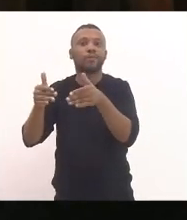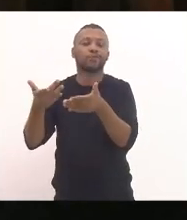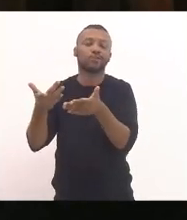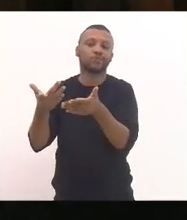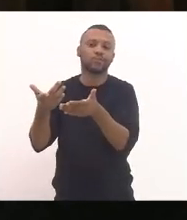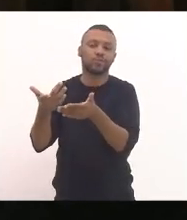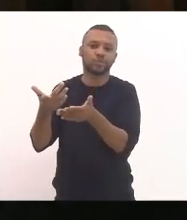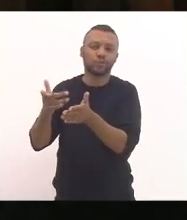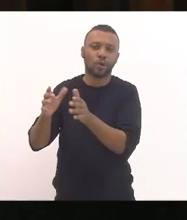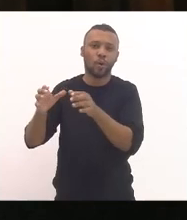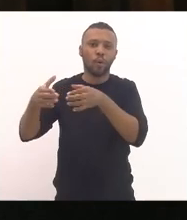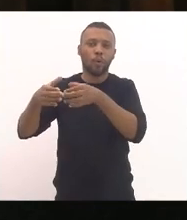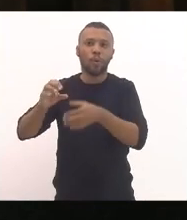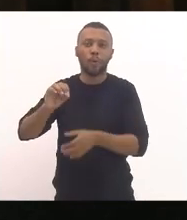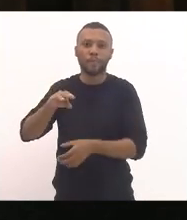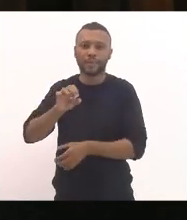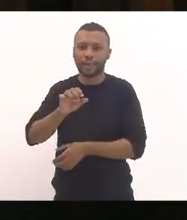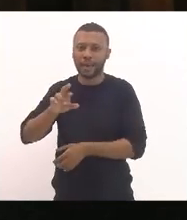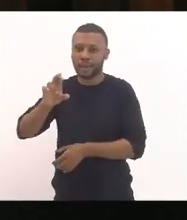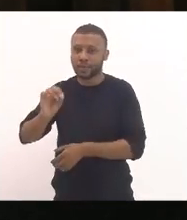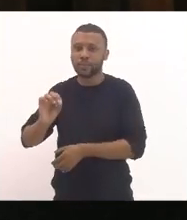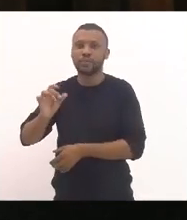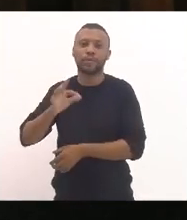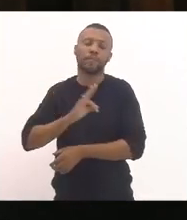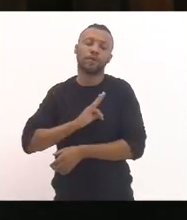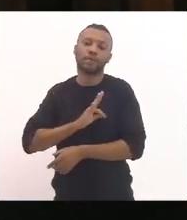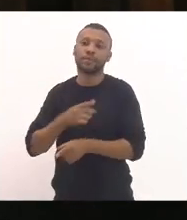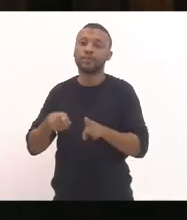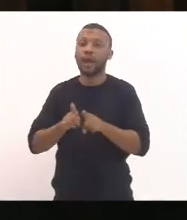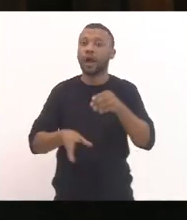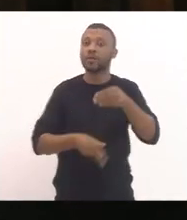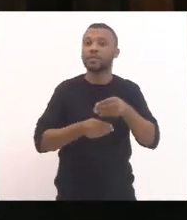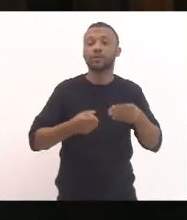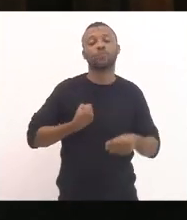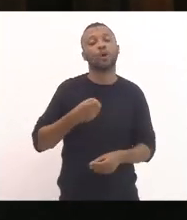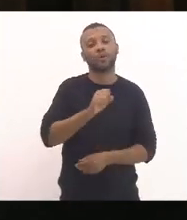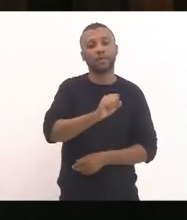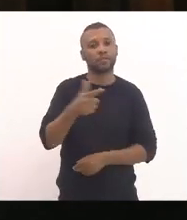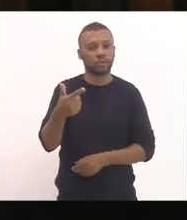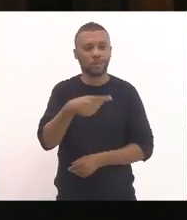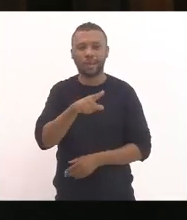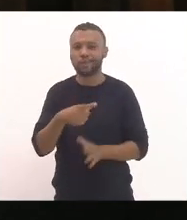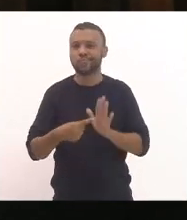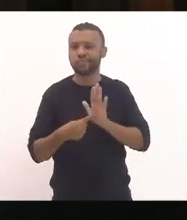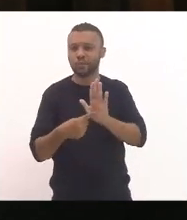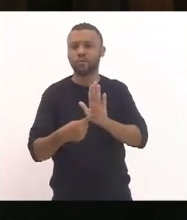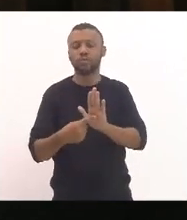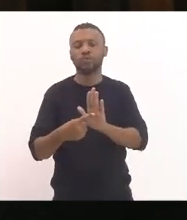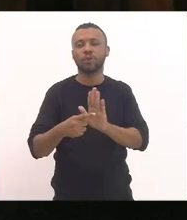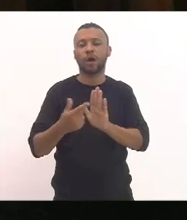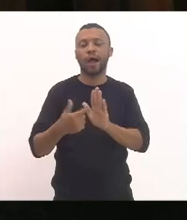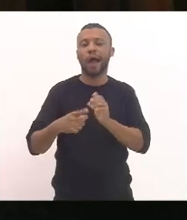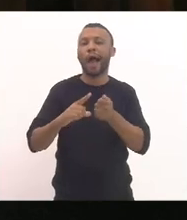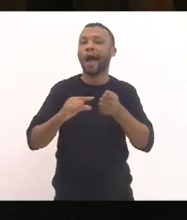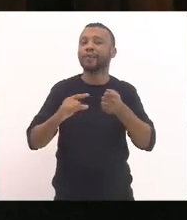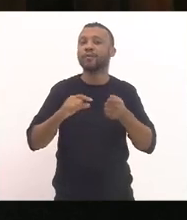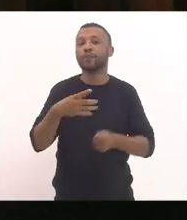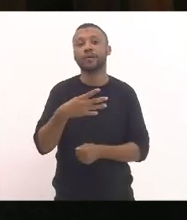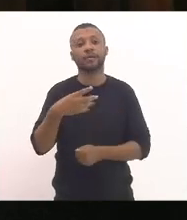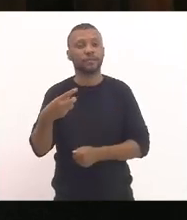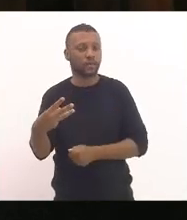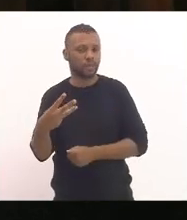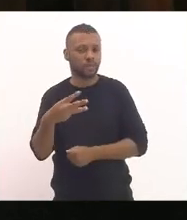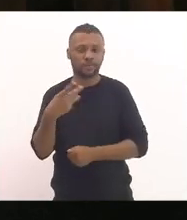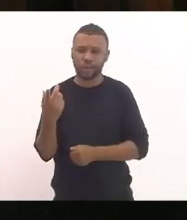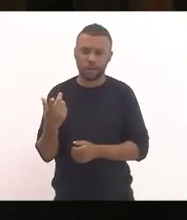para encerrar aditivo 82 aditivo 82 ela coloca no artigo 43 Ou seja é